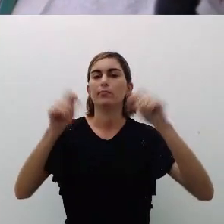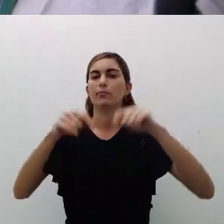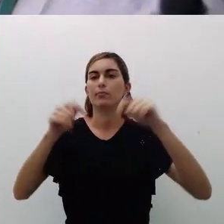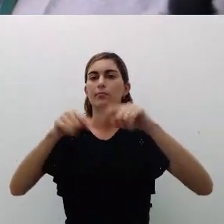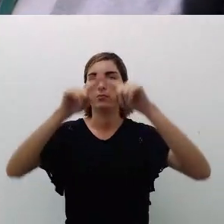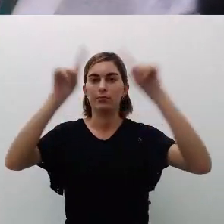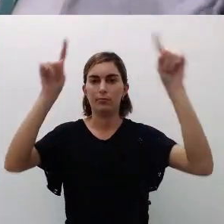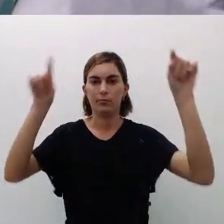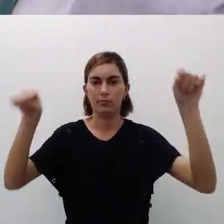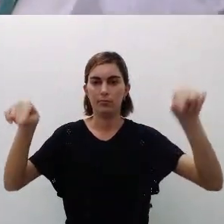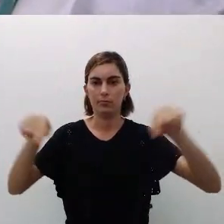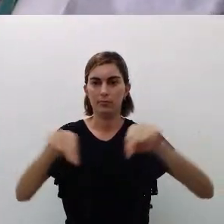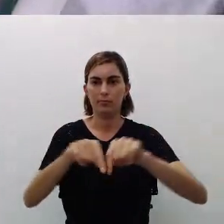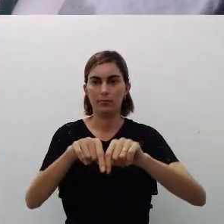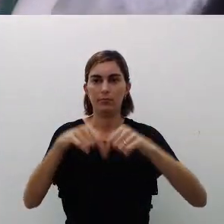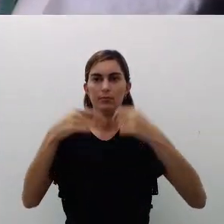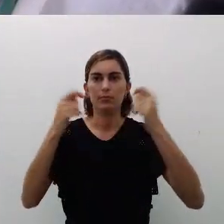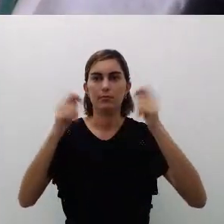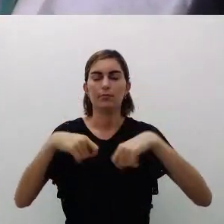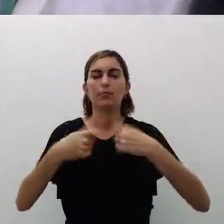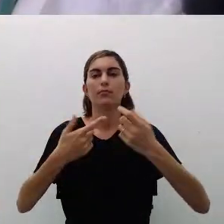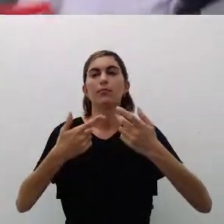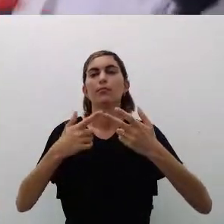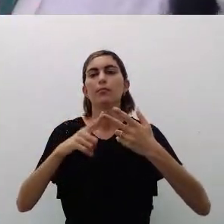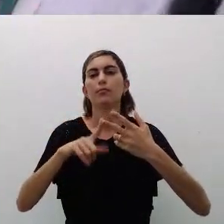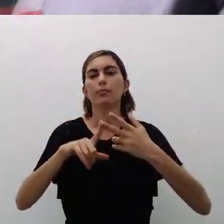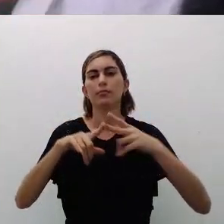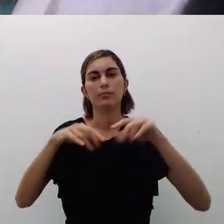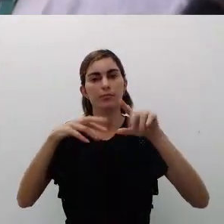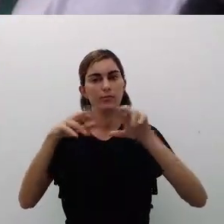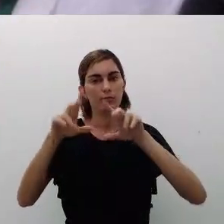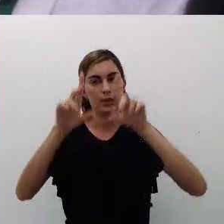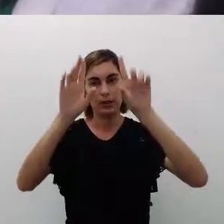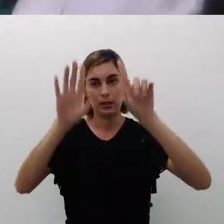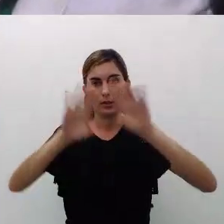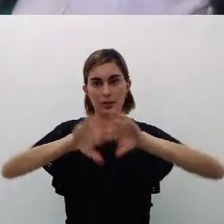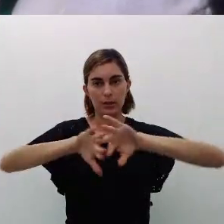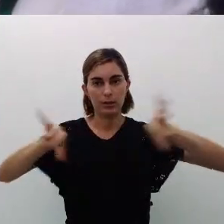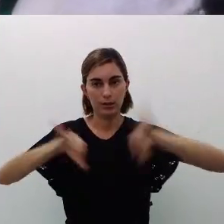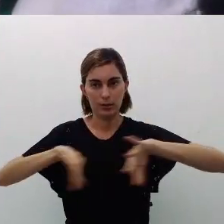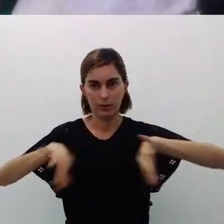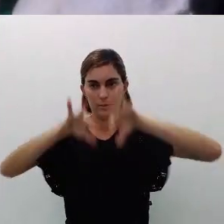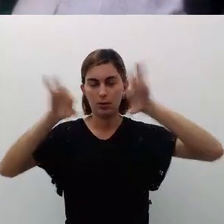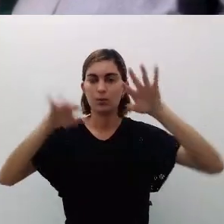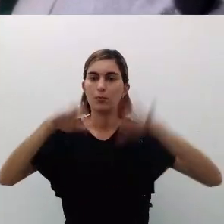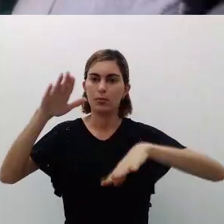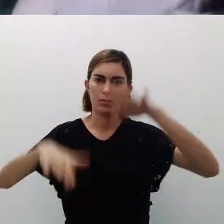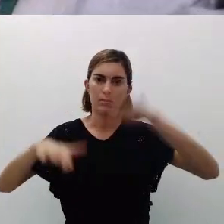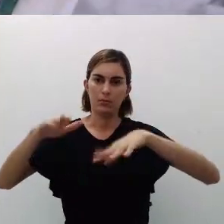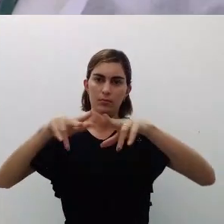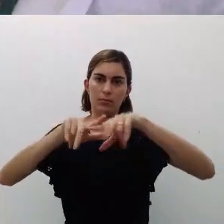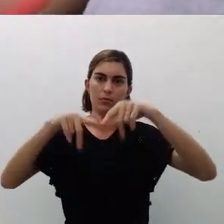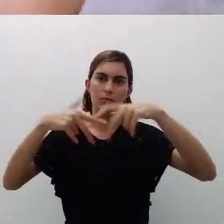tá? Uma divisão proporcional entre os objetos no espaço.